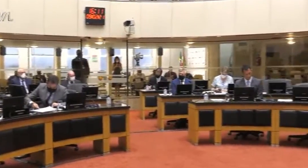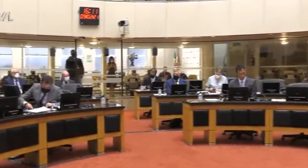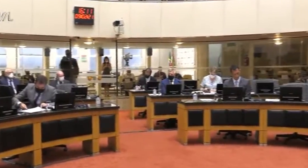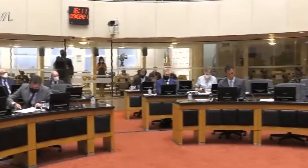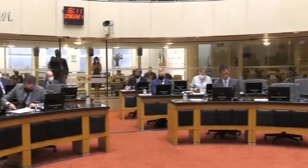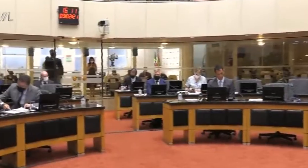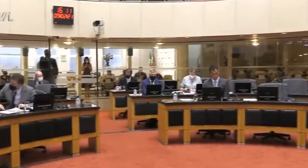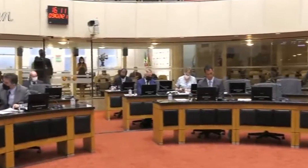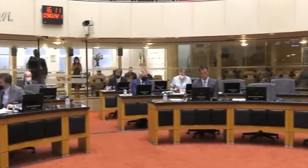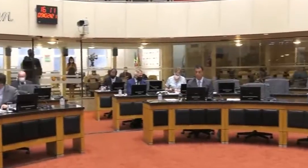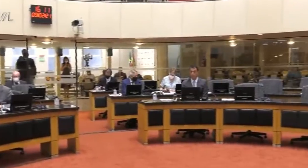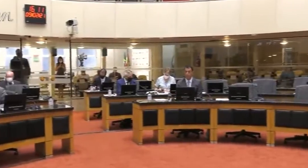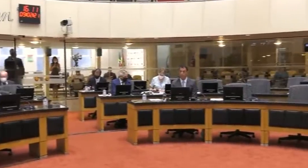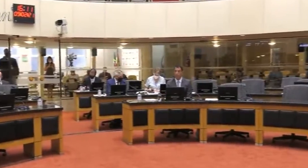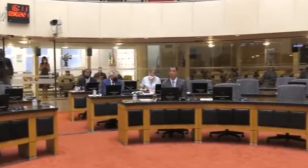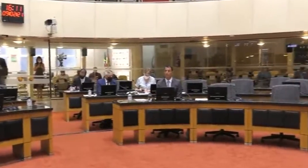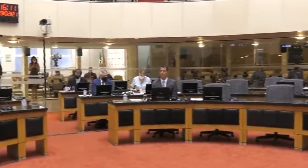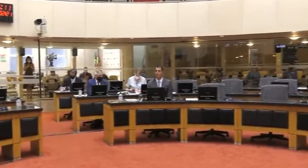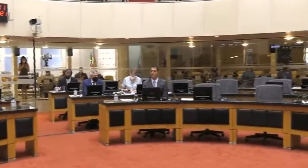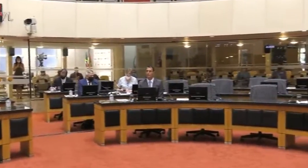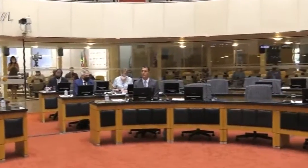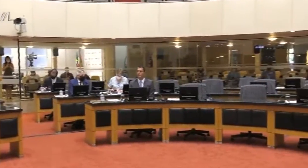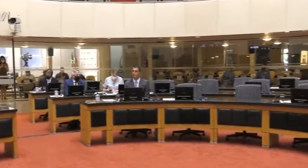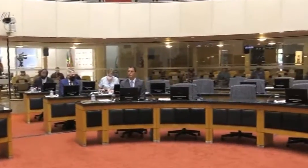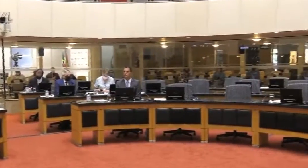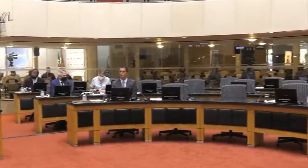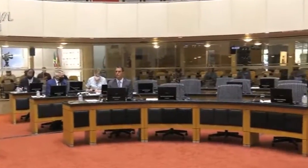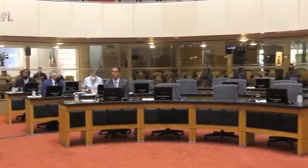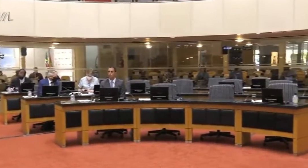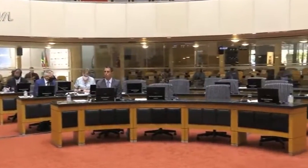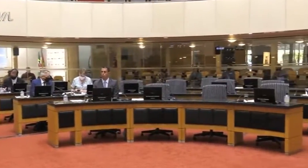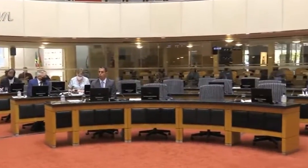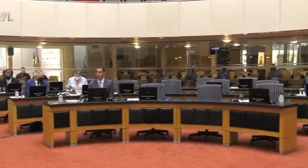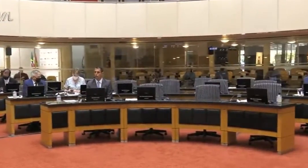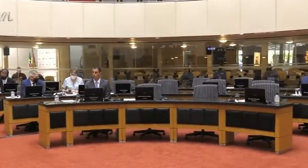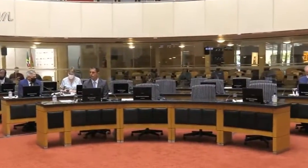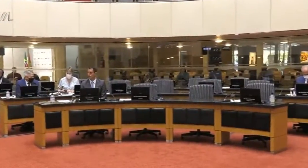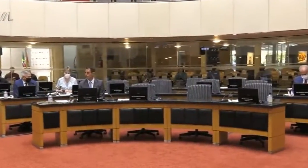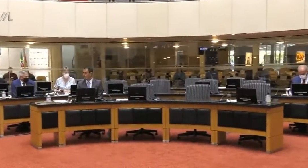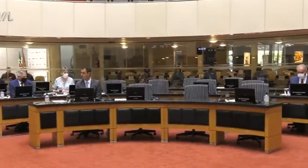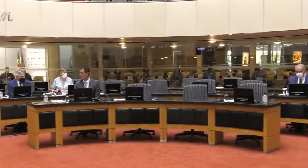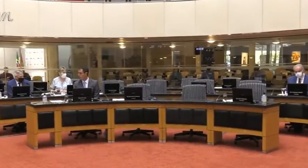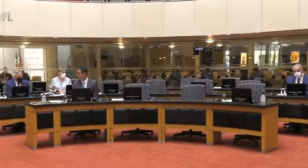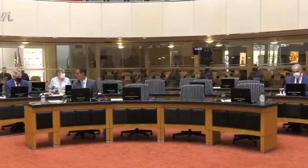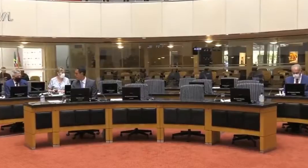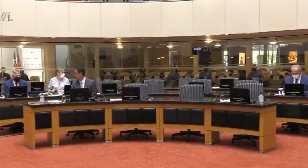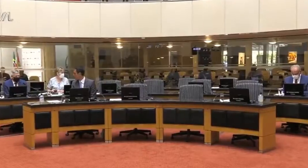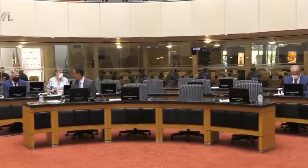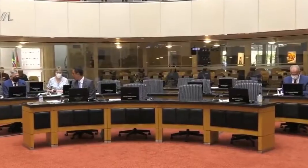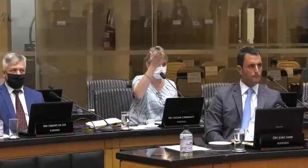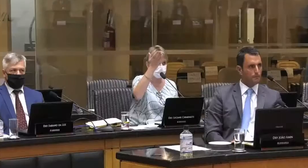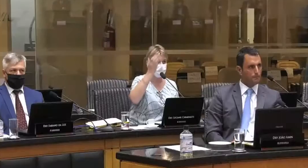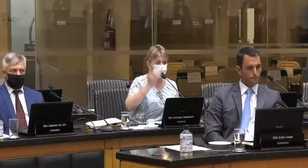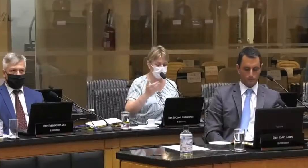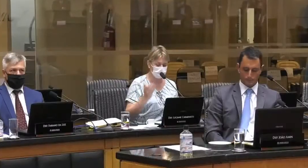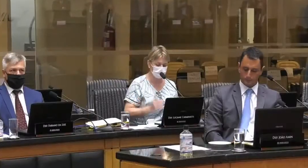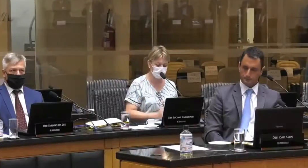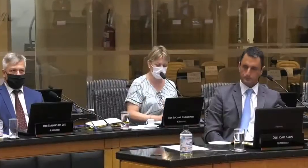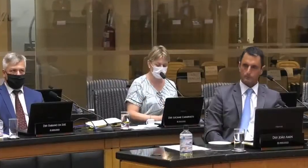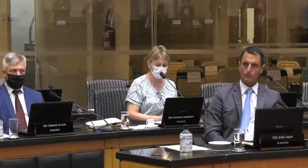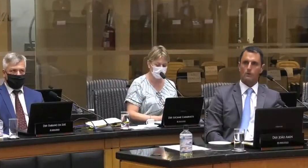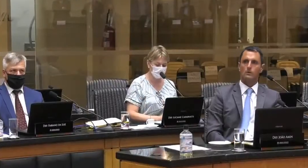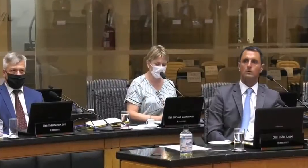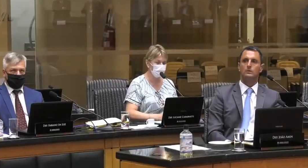órgãos de educação para analisar a proposta. Pelo projeto, pais ou tutores podem ensinar crianças e